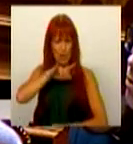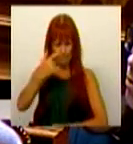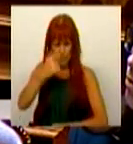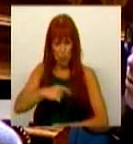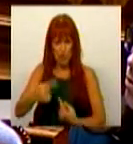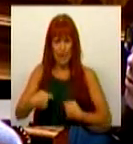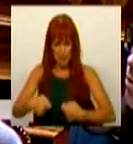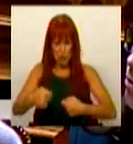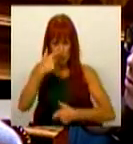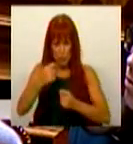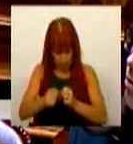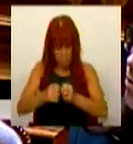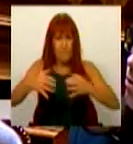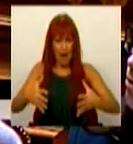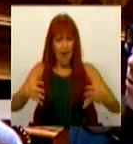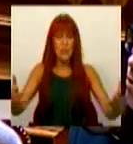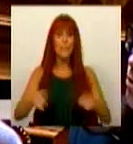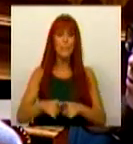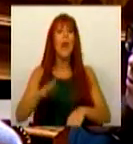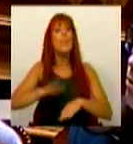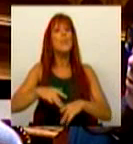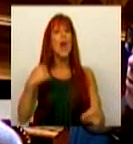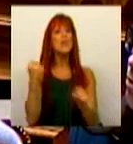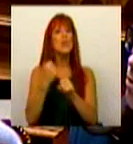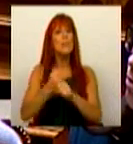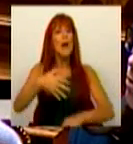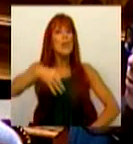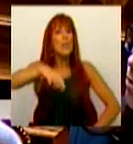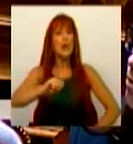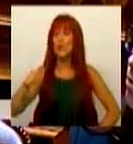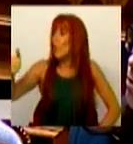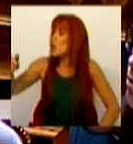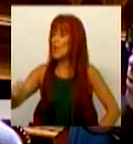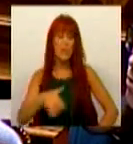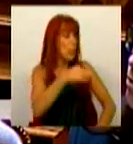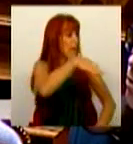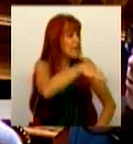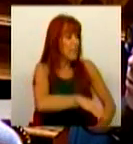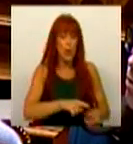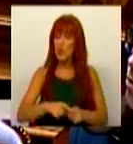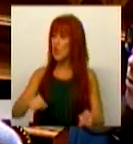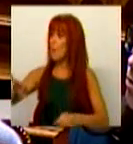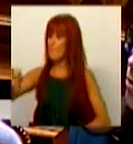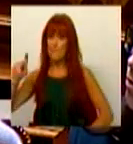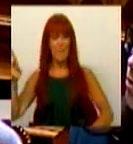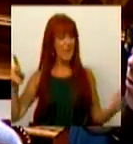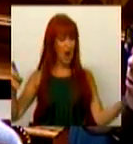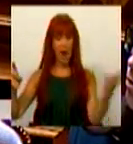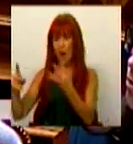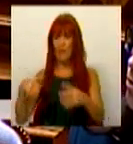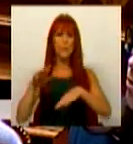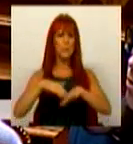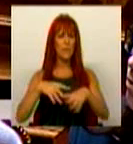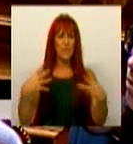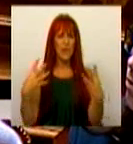e do consumo das pessoas. E isso deve-se ao trabalho que o Partido Socialista, o Bloco de Esquerda, o Partido Comunista Português e o Partido Ecologista aos Verdes fizeram